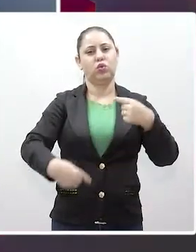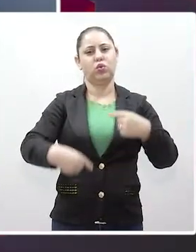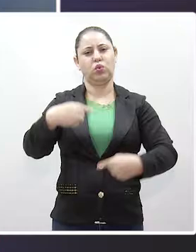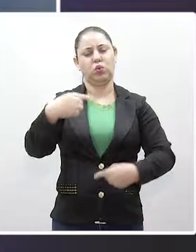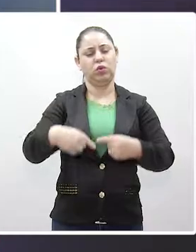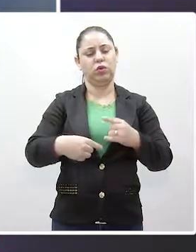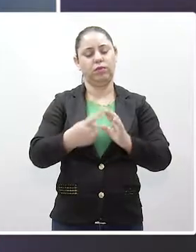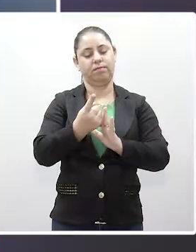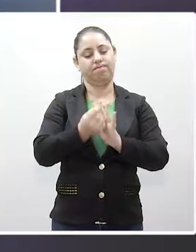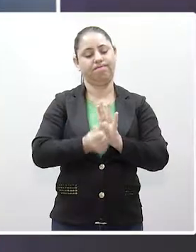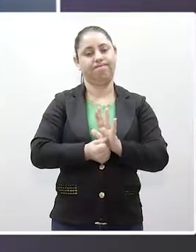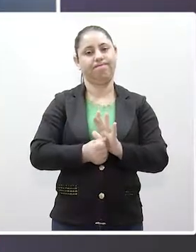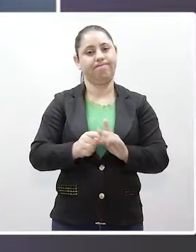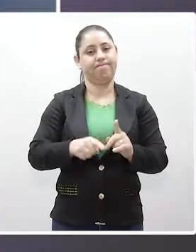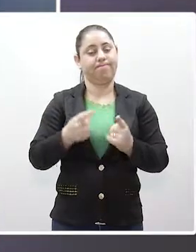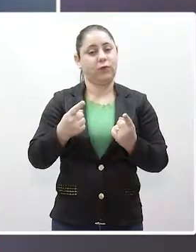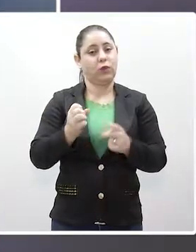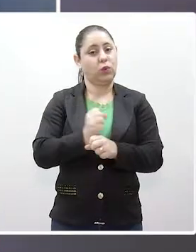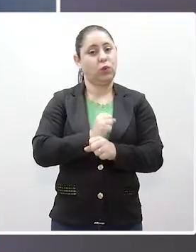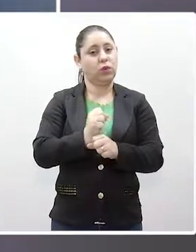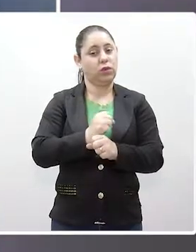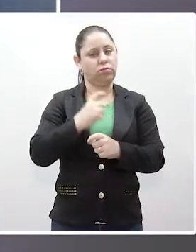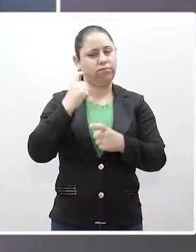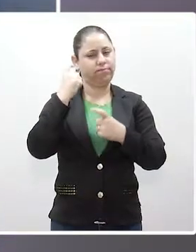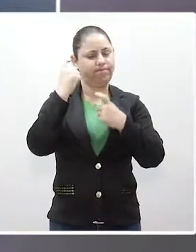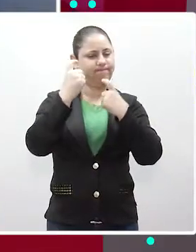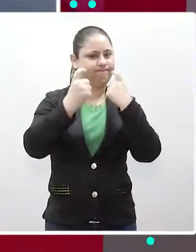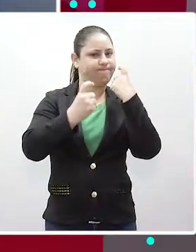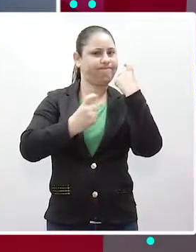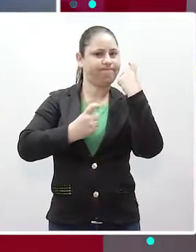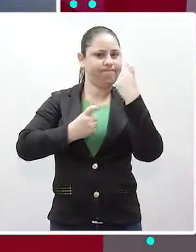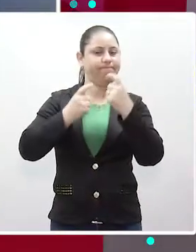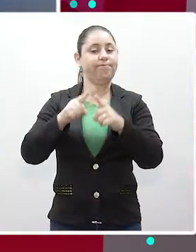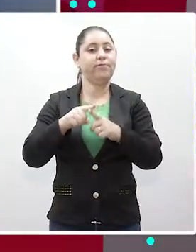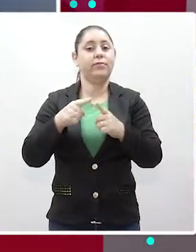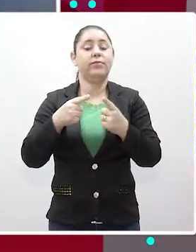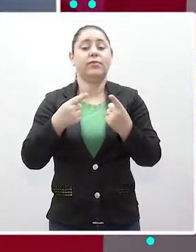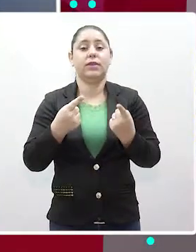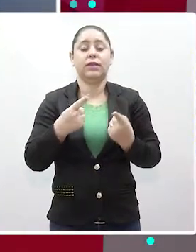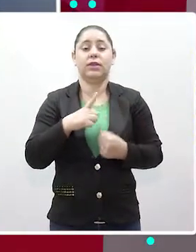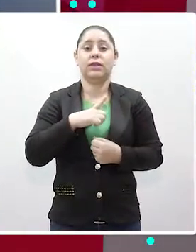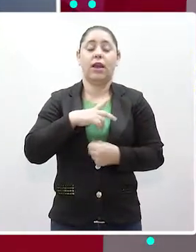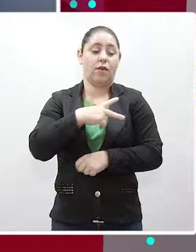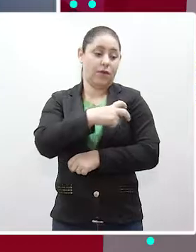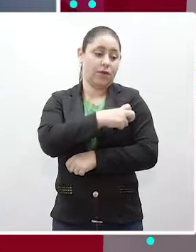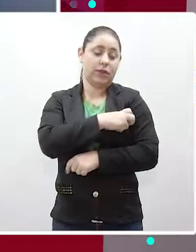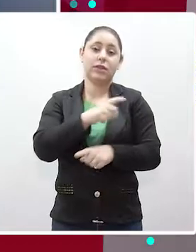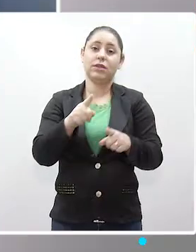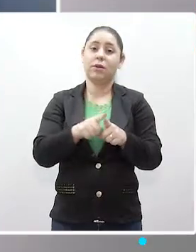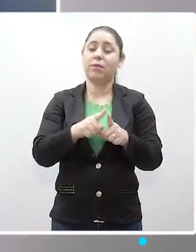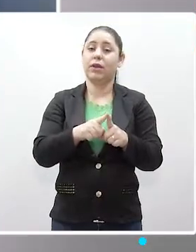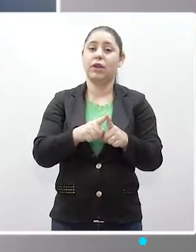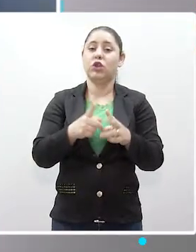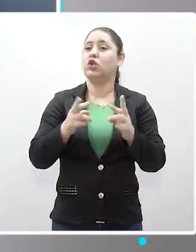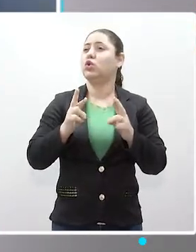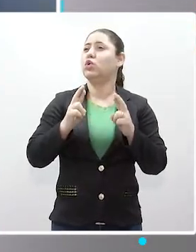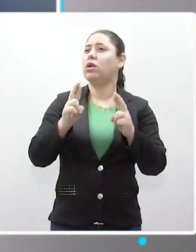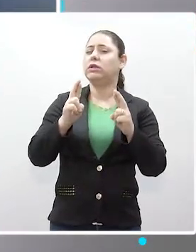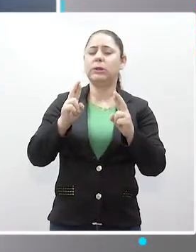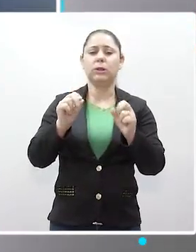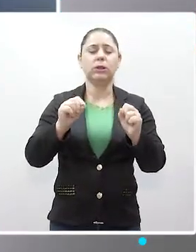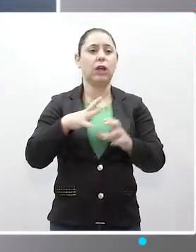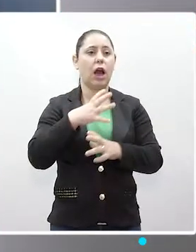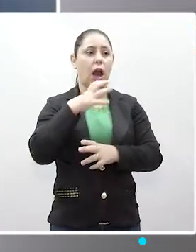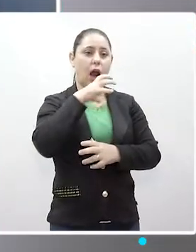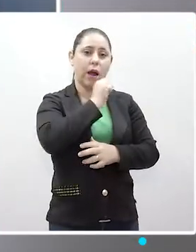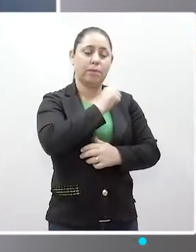sobre o orçamento, né? Então, esse ano eu fico um pouco preocupado, mas, por um lado, a gente tem a vacinação, e a gente torce para que a vacinação